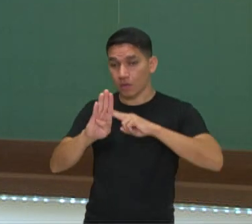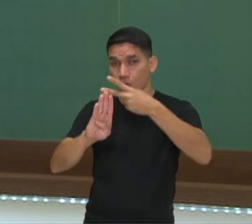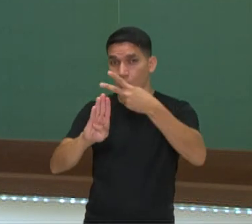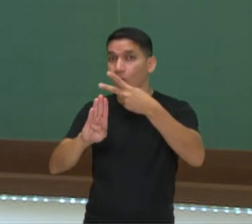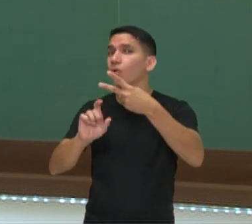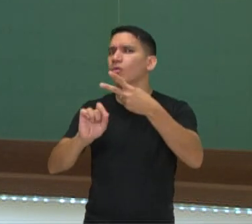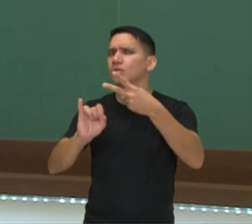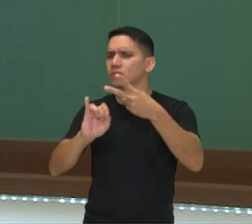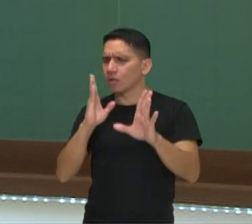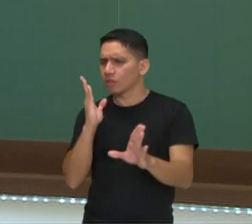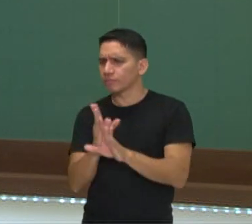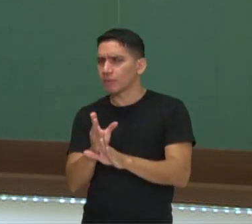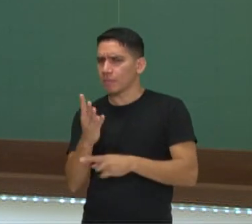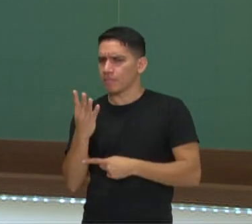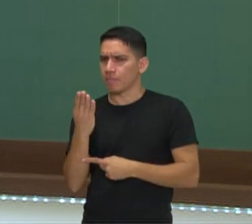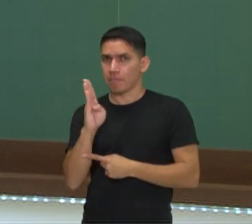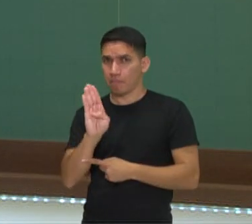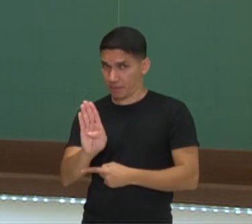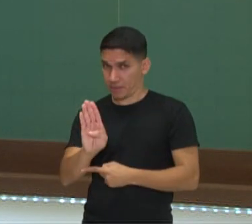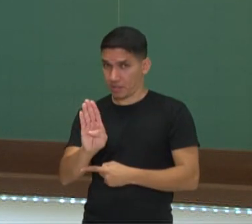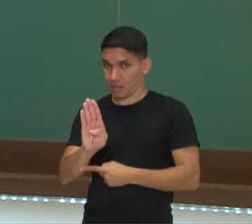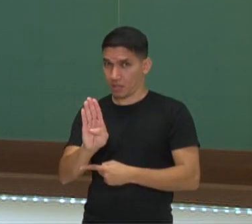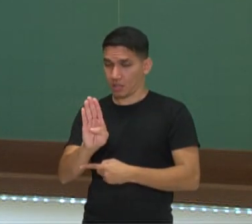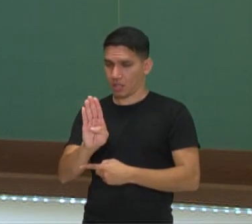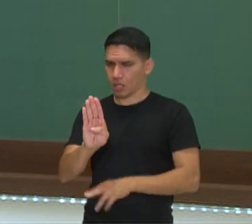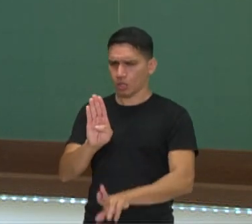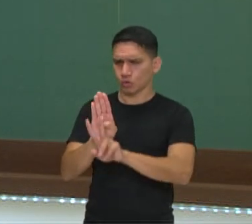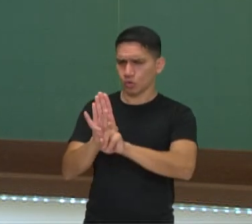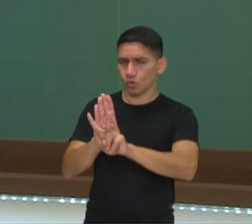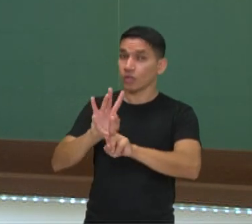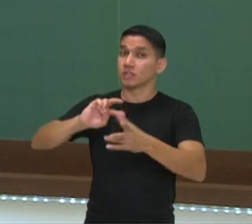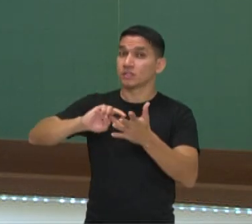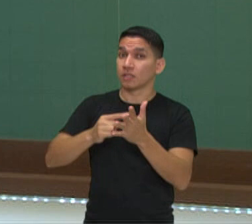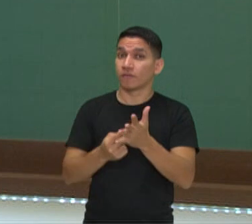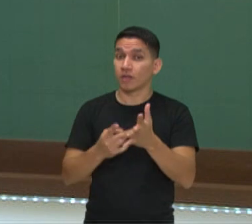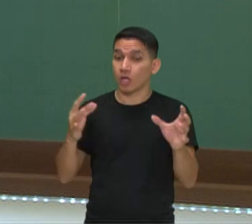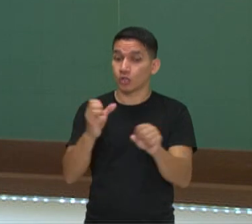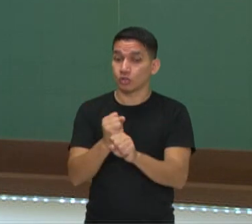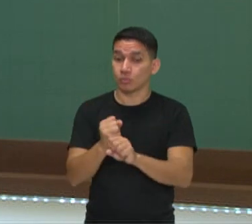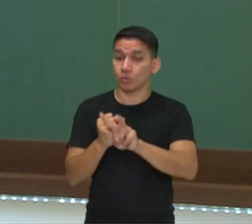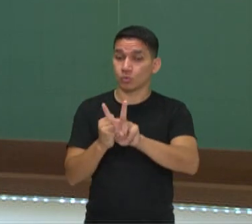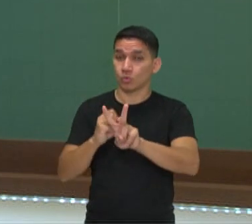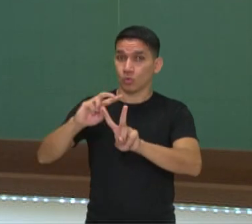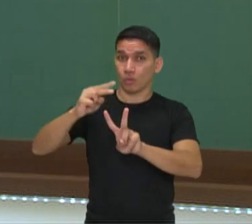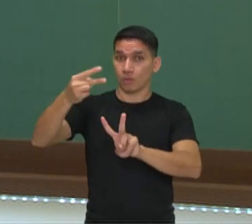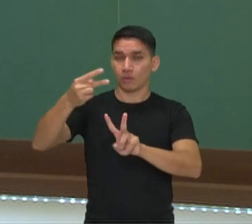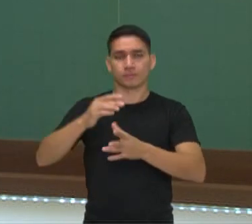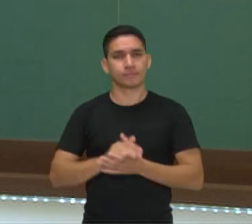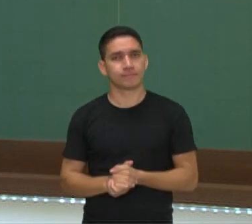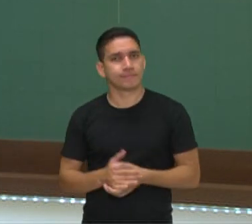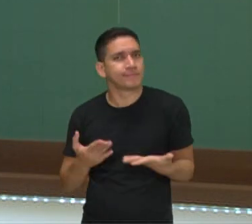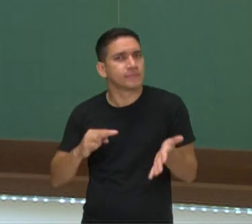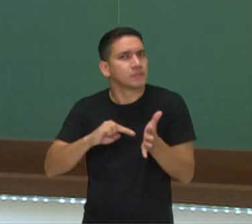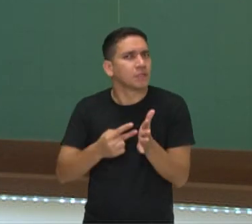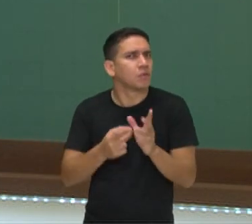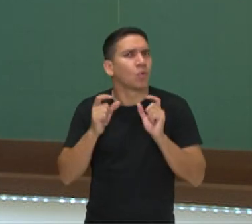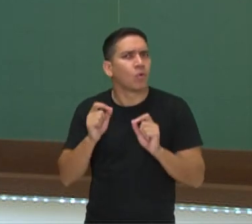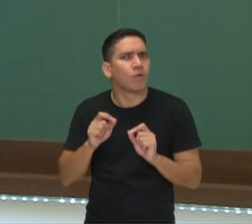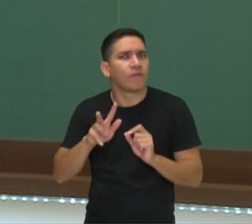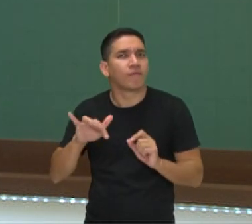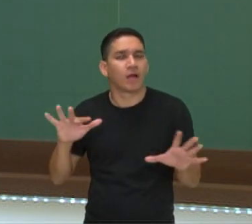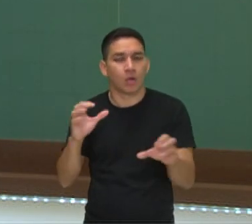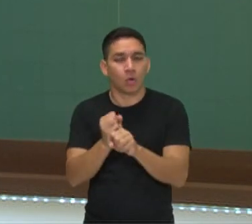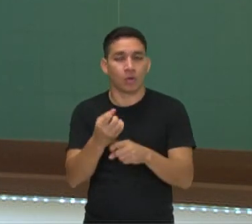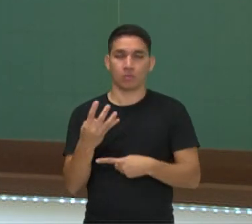eu descobrir que o b é 2, então eu tenho que somar 2 ao quadrado. Ou seja, eu preciso somar